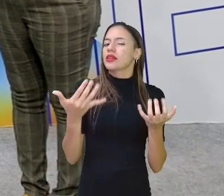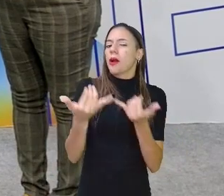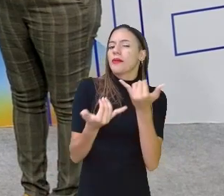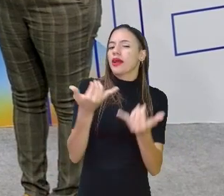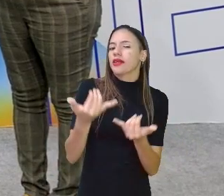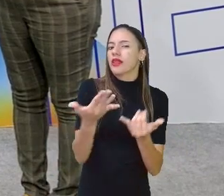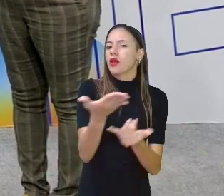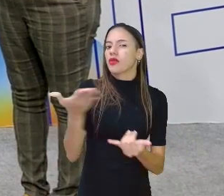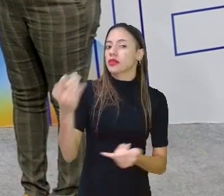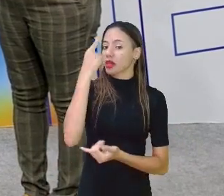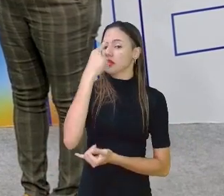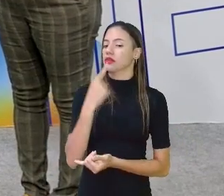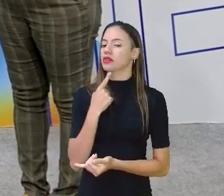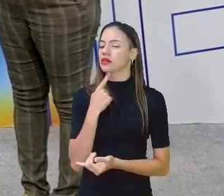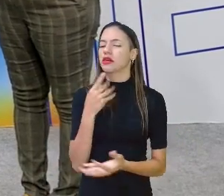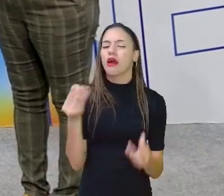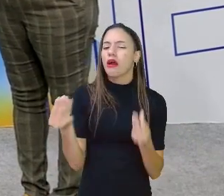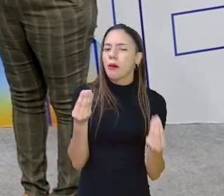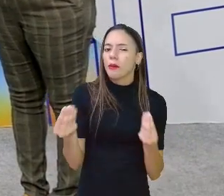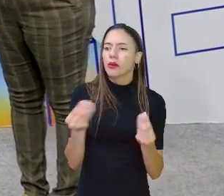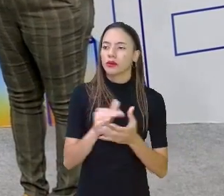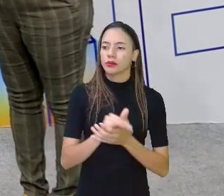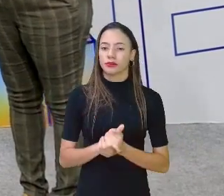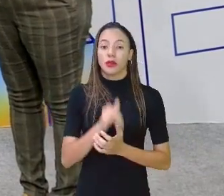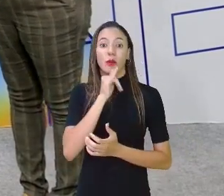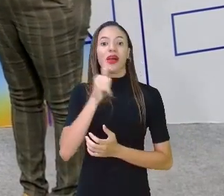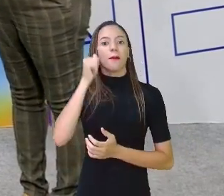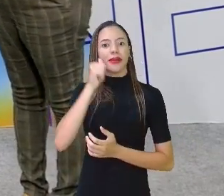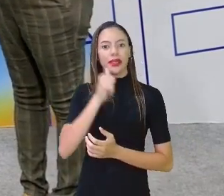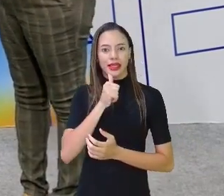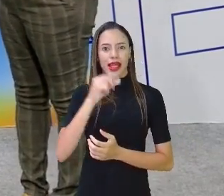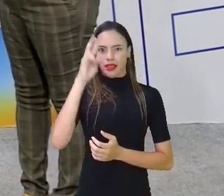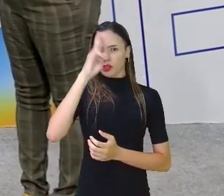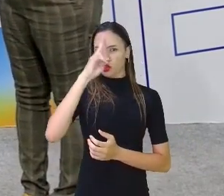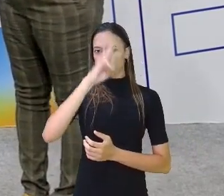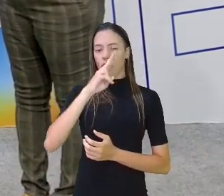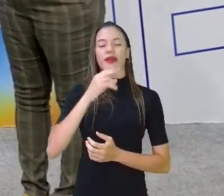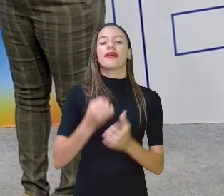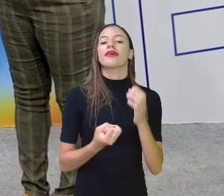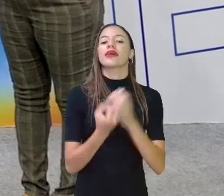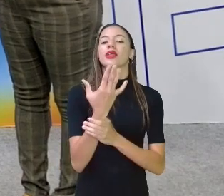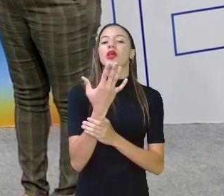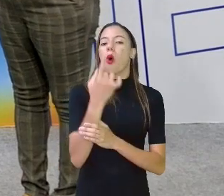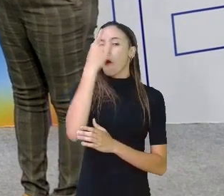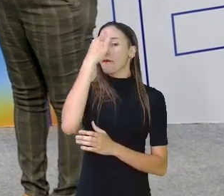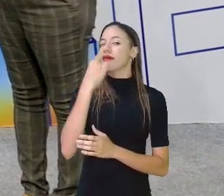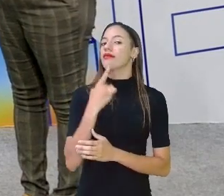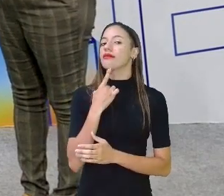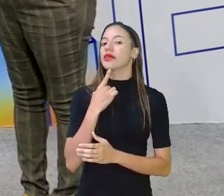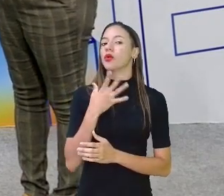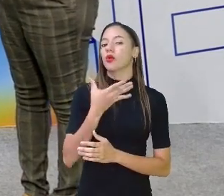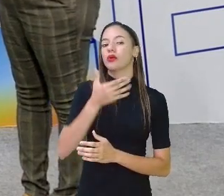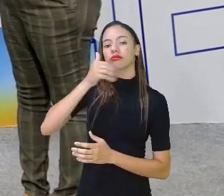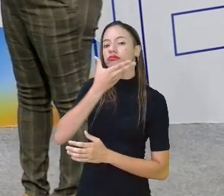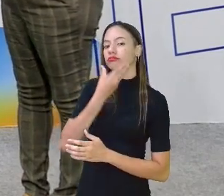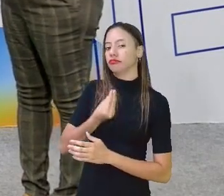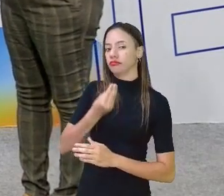com perfil, como a menina da história, que fez o perfil do namorado dela,